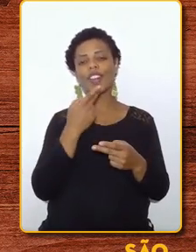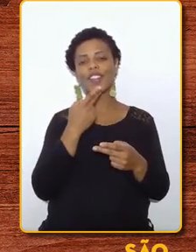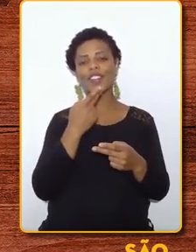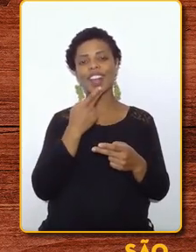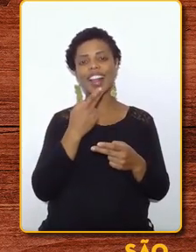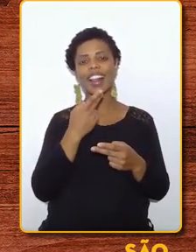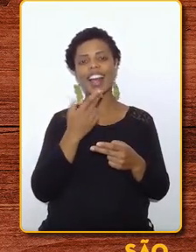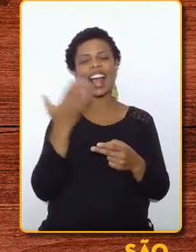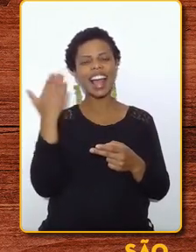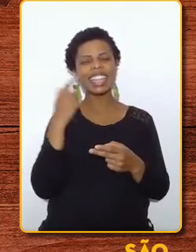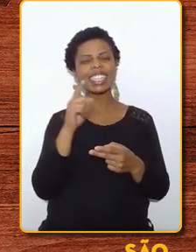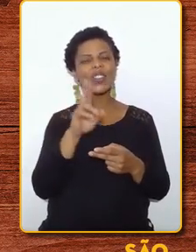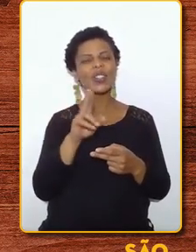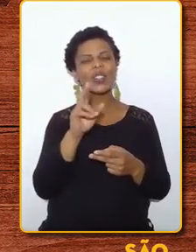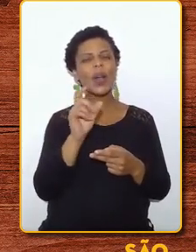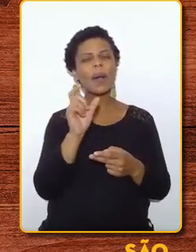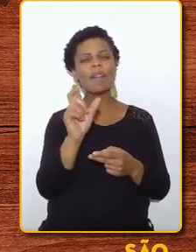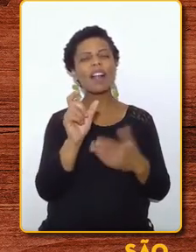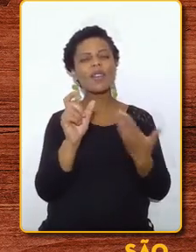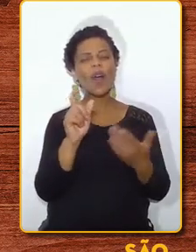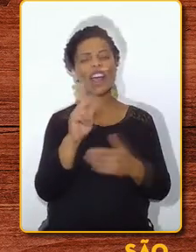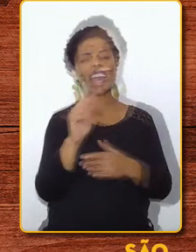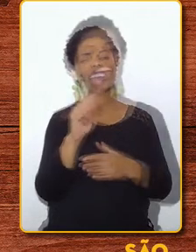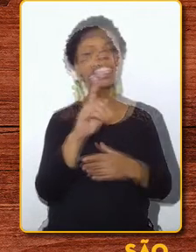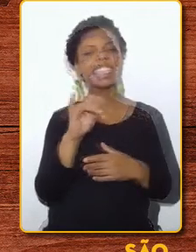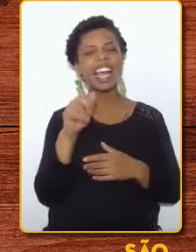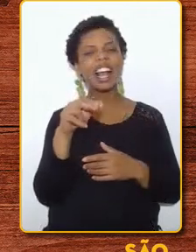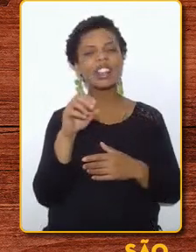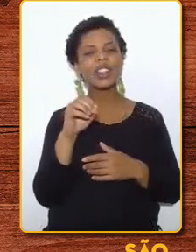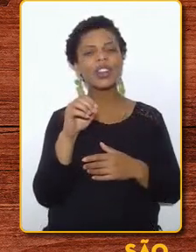falado mesmo, Graziano?